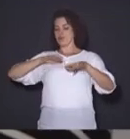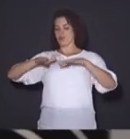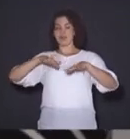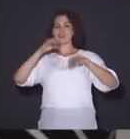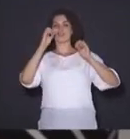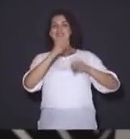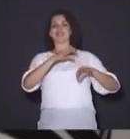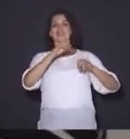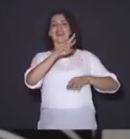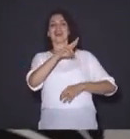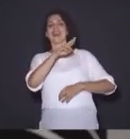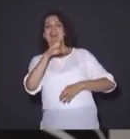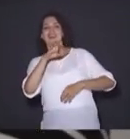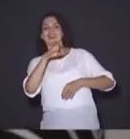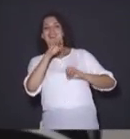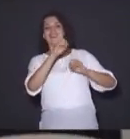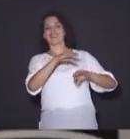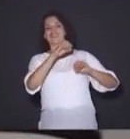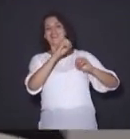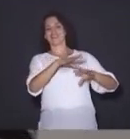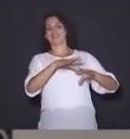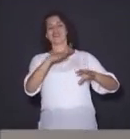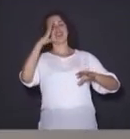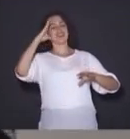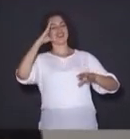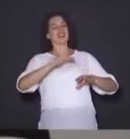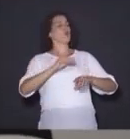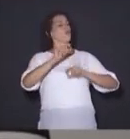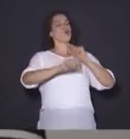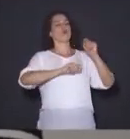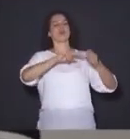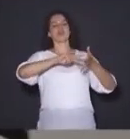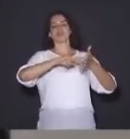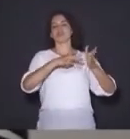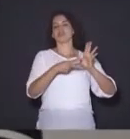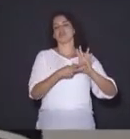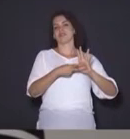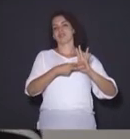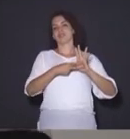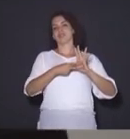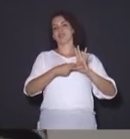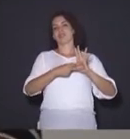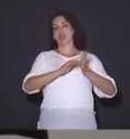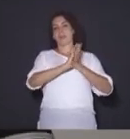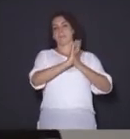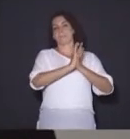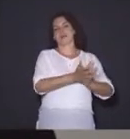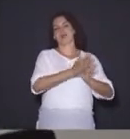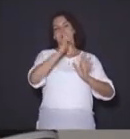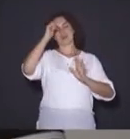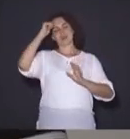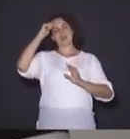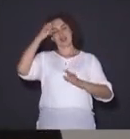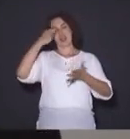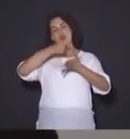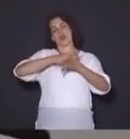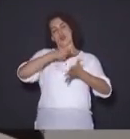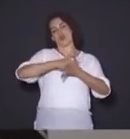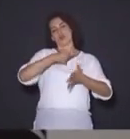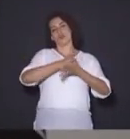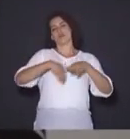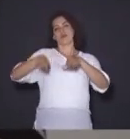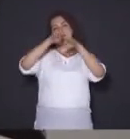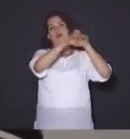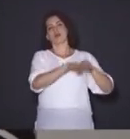na compreensão do que é o racismo do que é a luta por igualdade racial e do que significa a implementação de